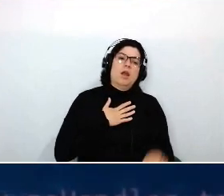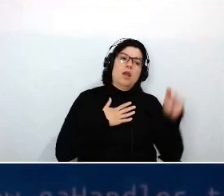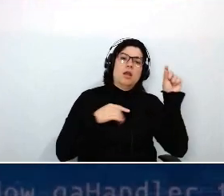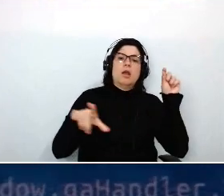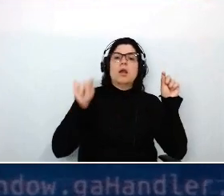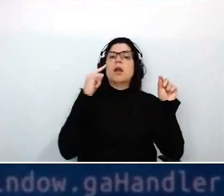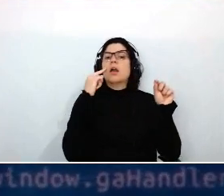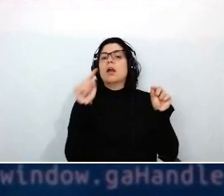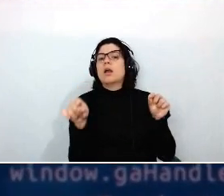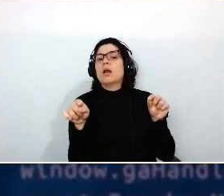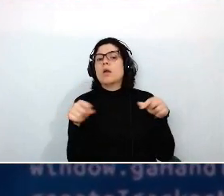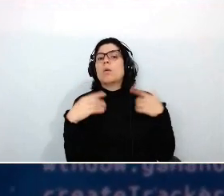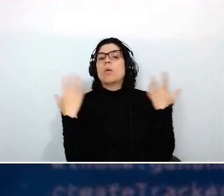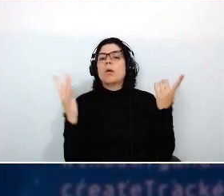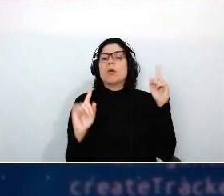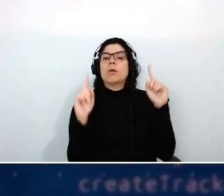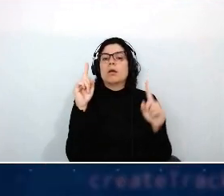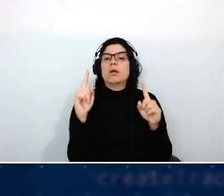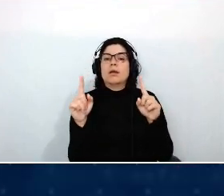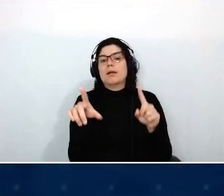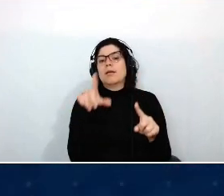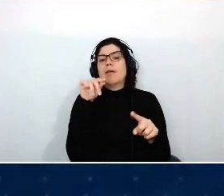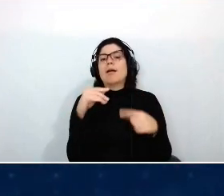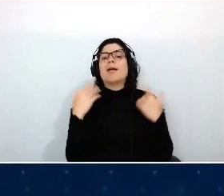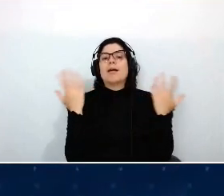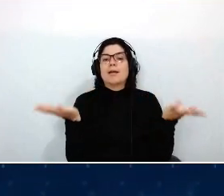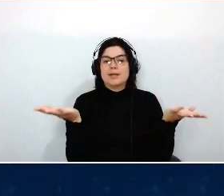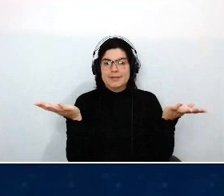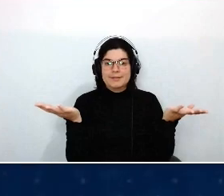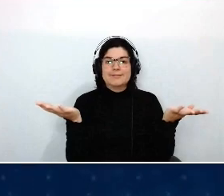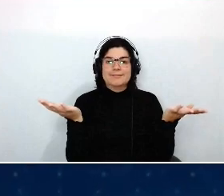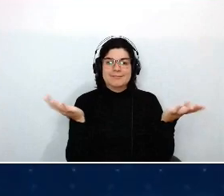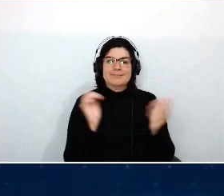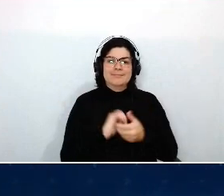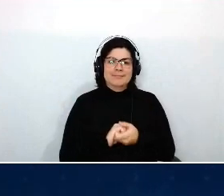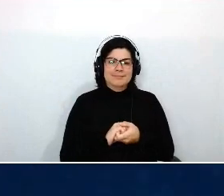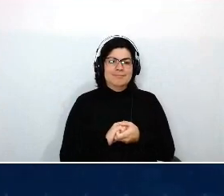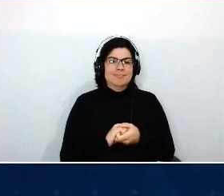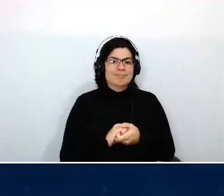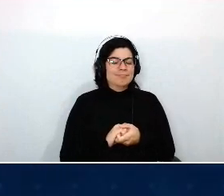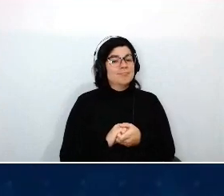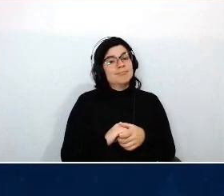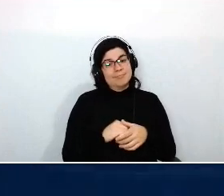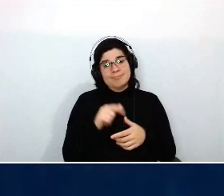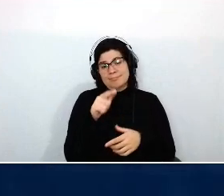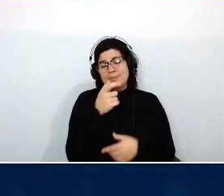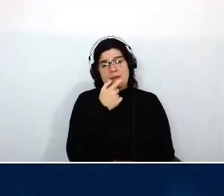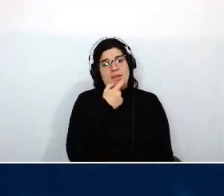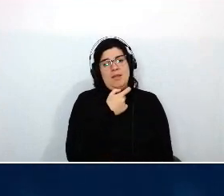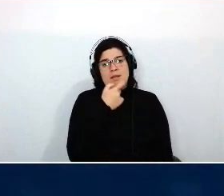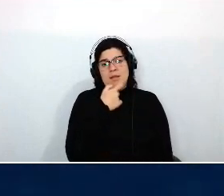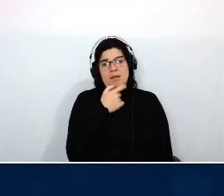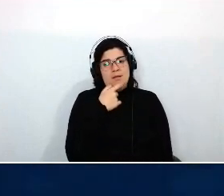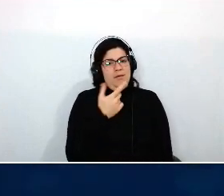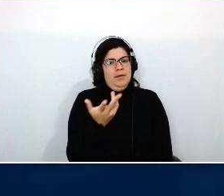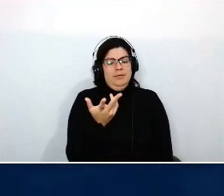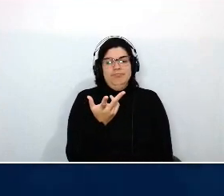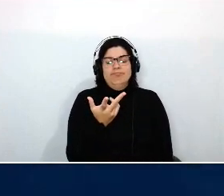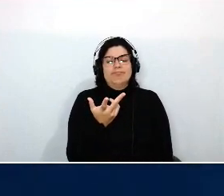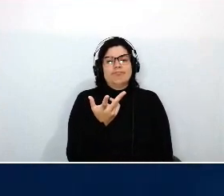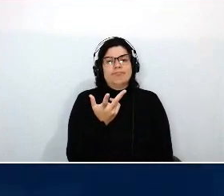aqui ou vê isso aqui. É praticamente em inglês, cara. É quase uma pseudo-linguagem,